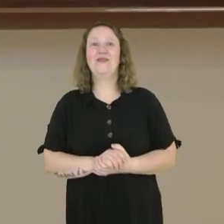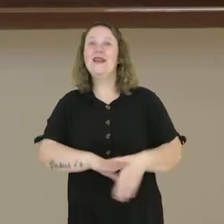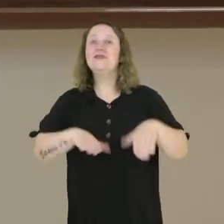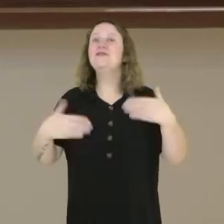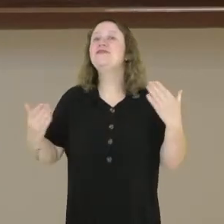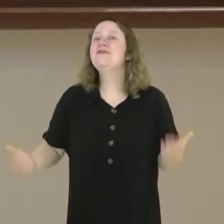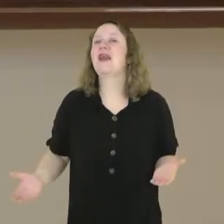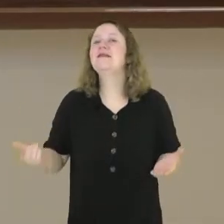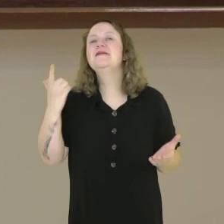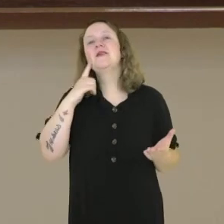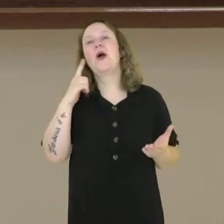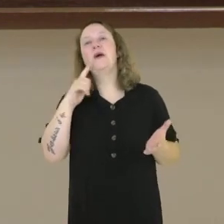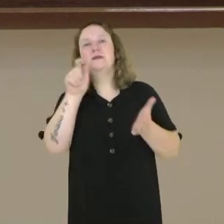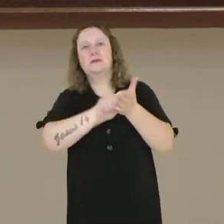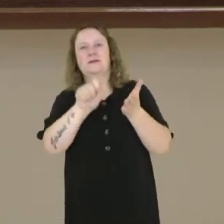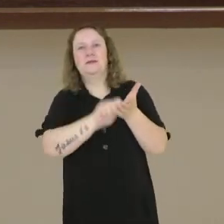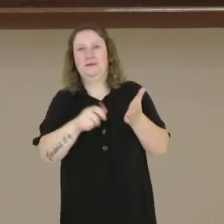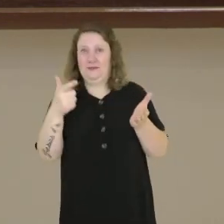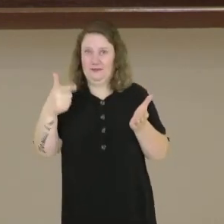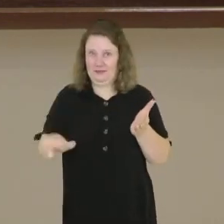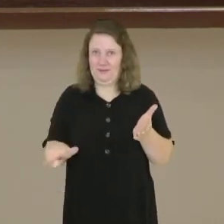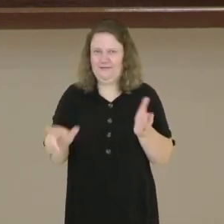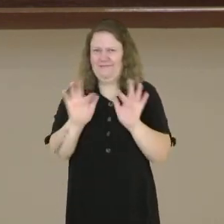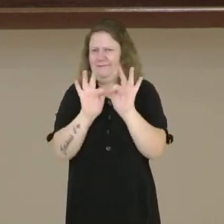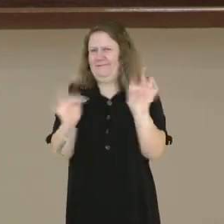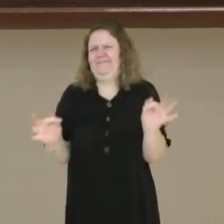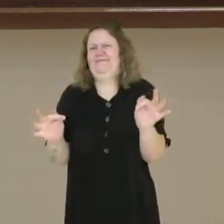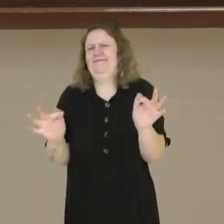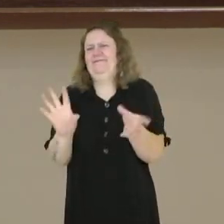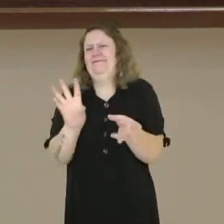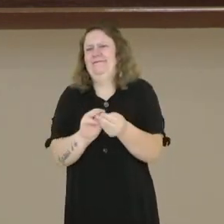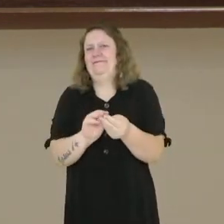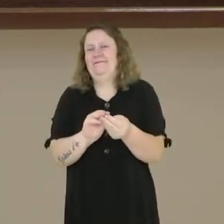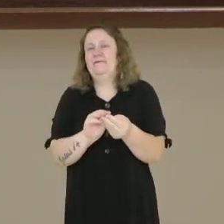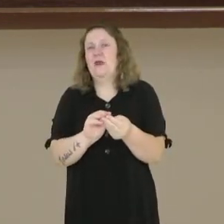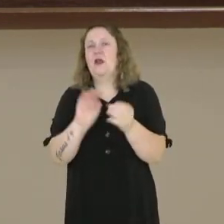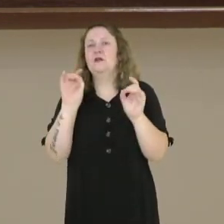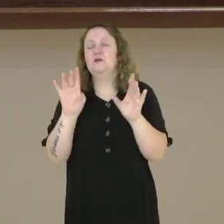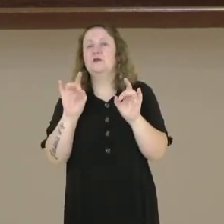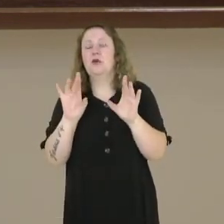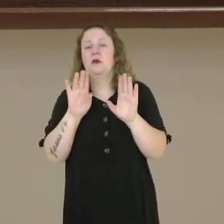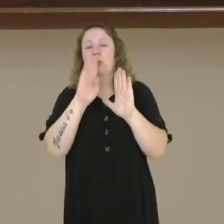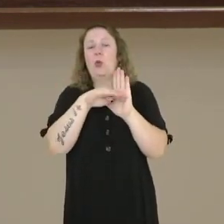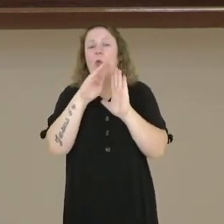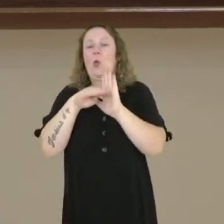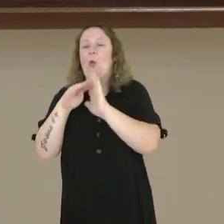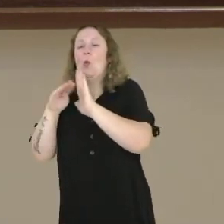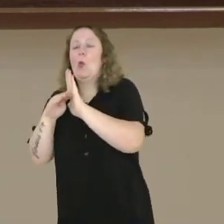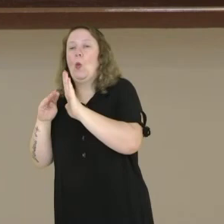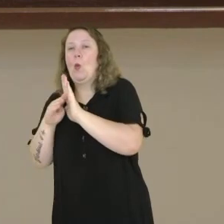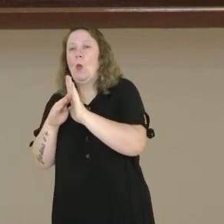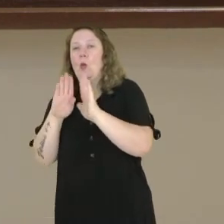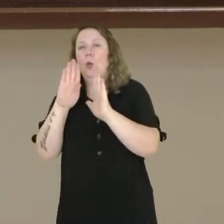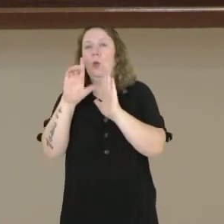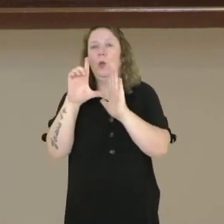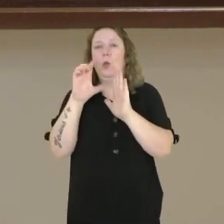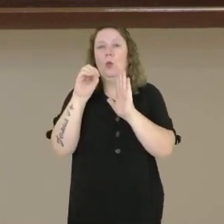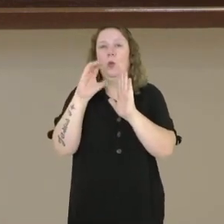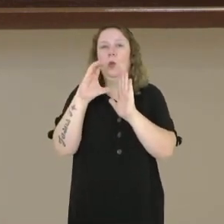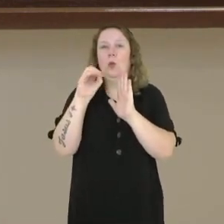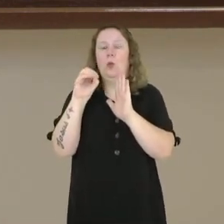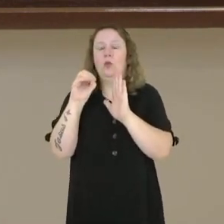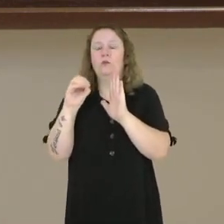E aí, conseguiu reescrever? Era muito simples, é só você retirar todo o bloco da oração subordinada